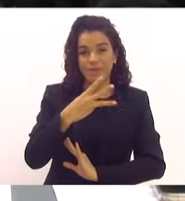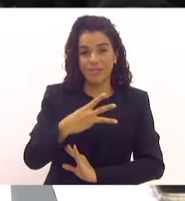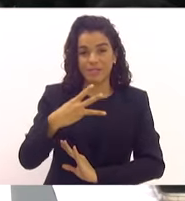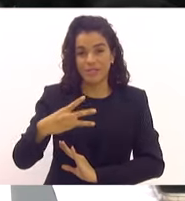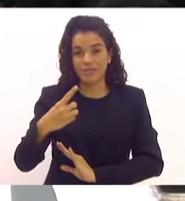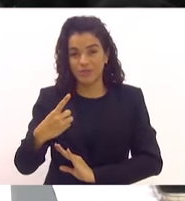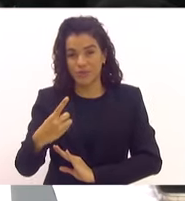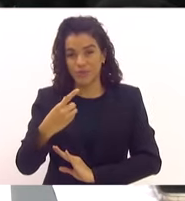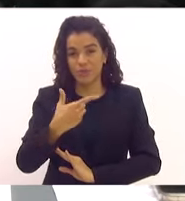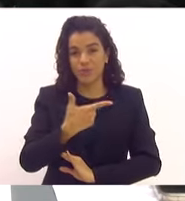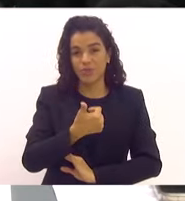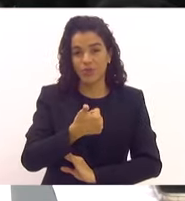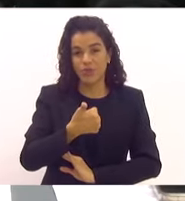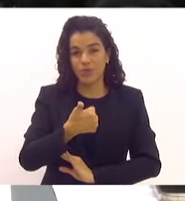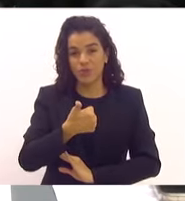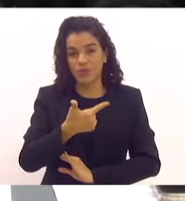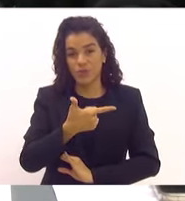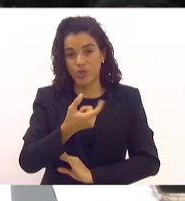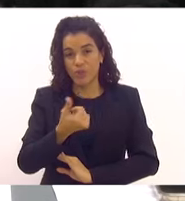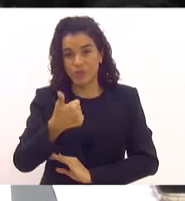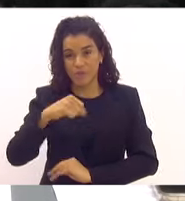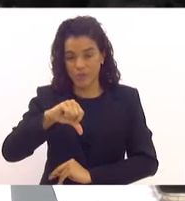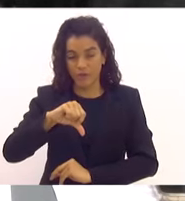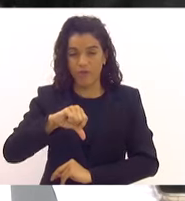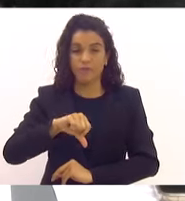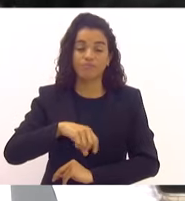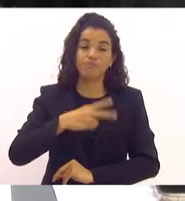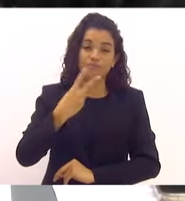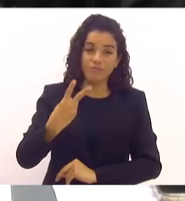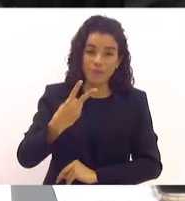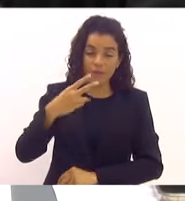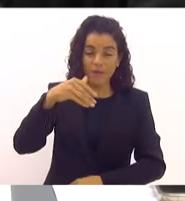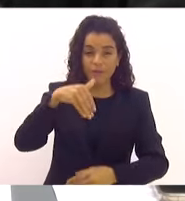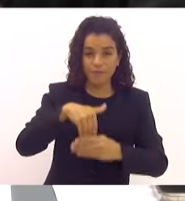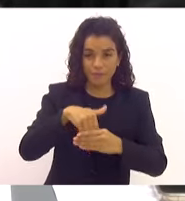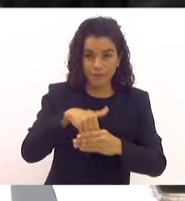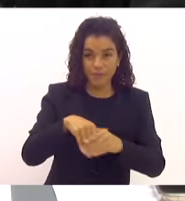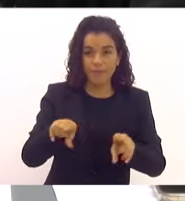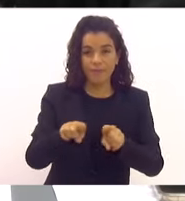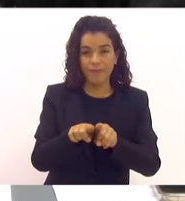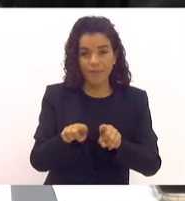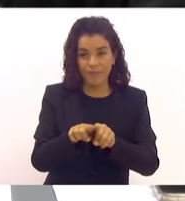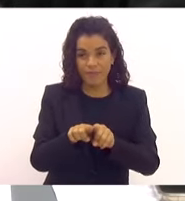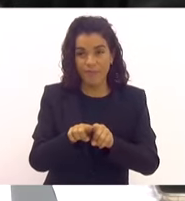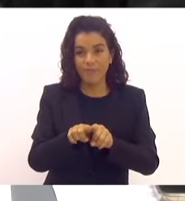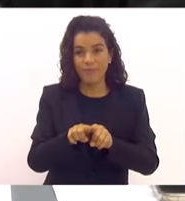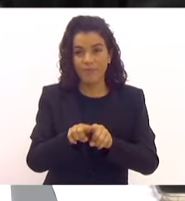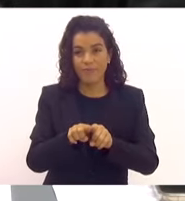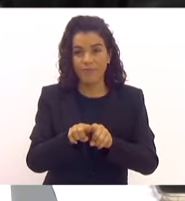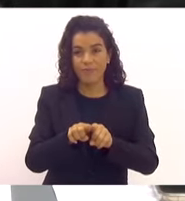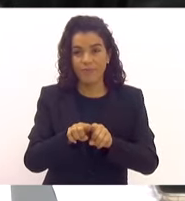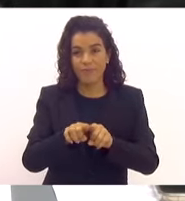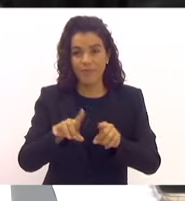331 de 19 de Vossa Excelência. E o segundo voto também seria pela